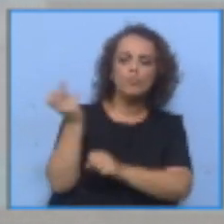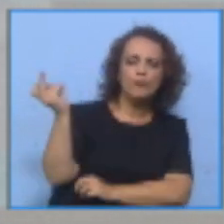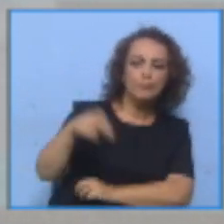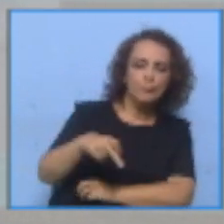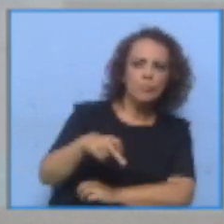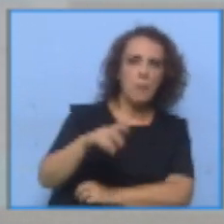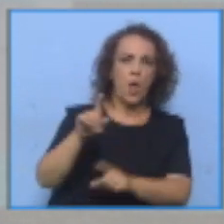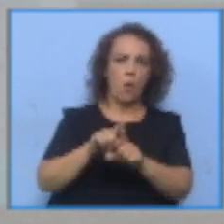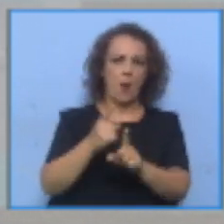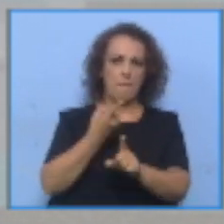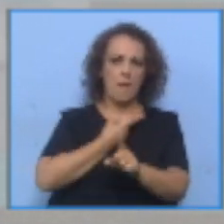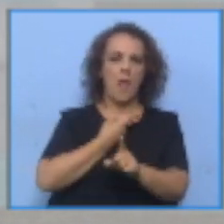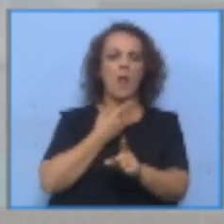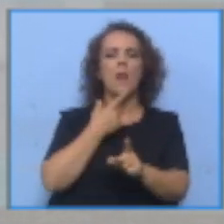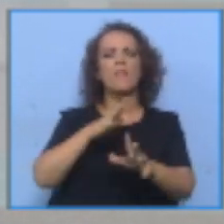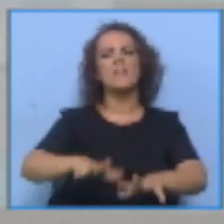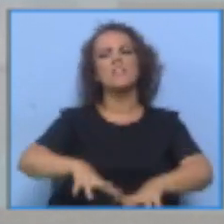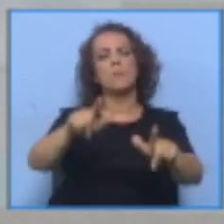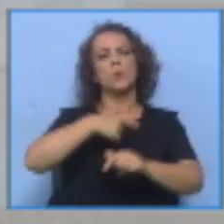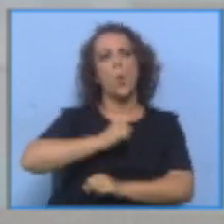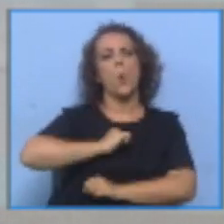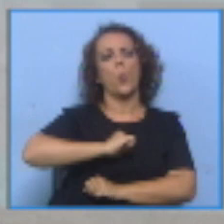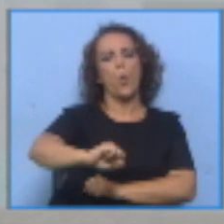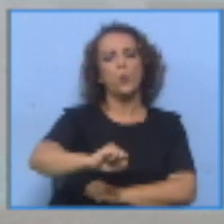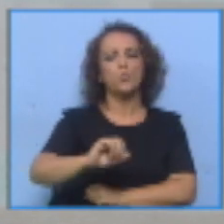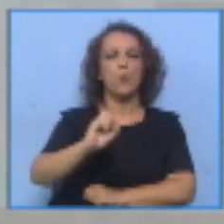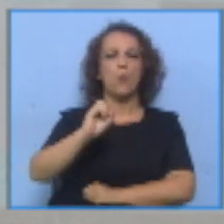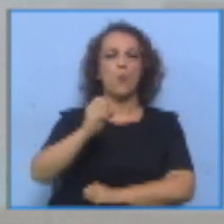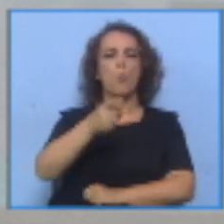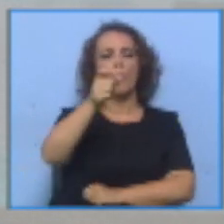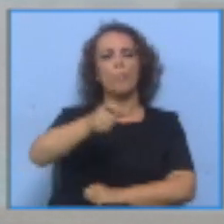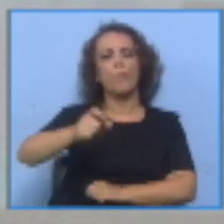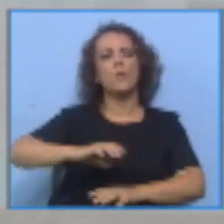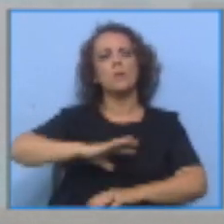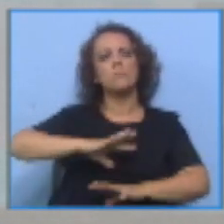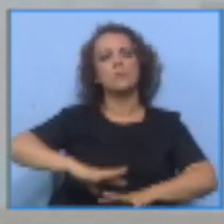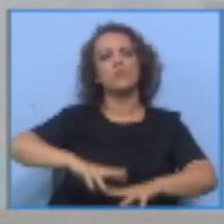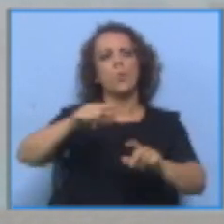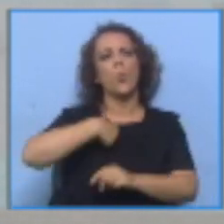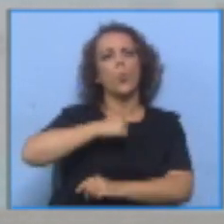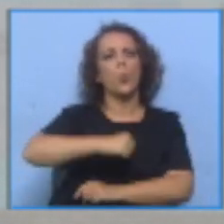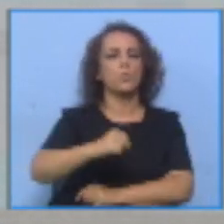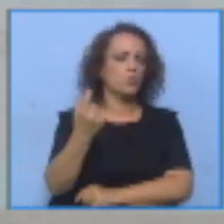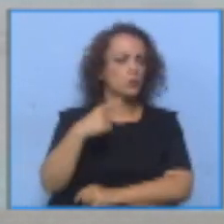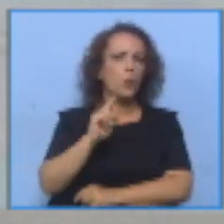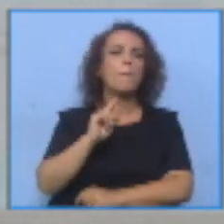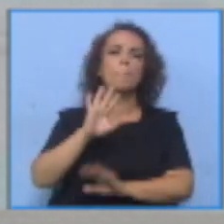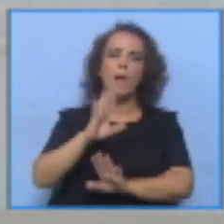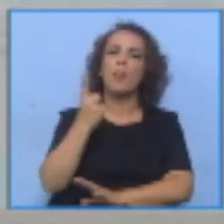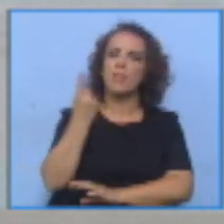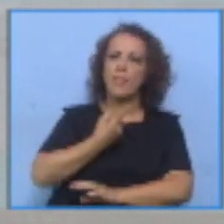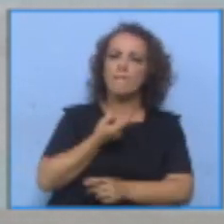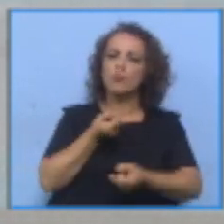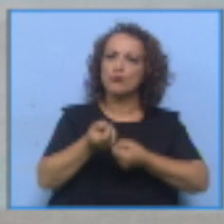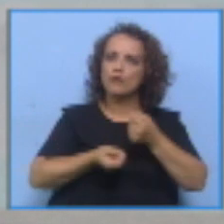que ir contra o desenvolvimento, não é? Dos povos, ou contra, mas tem que ser feito gradualmente, tem que ser feito com critérios,